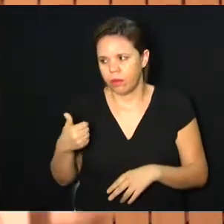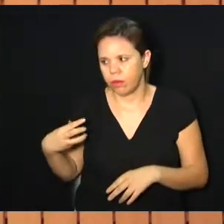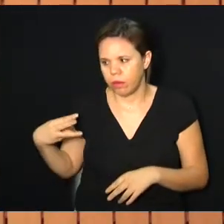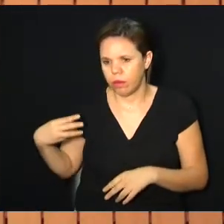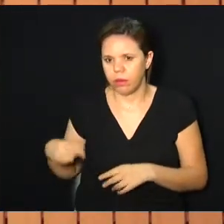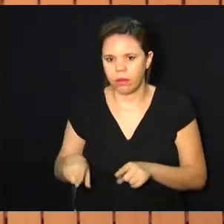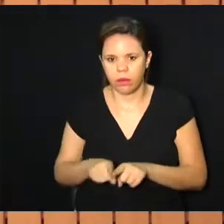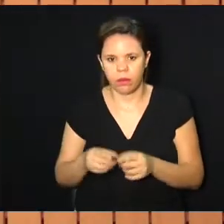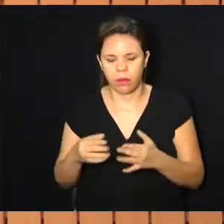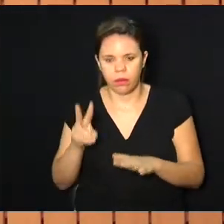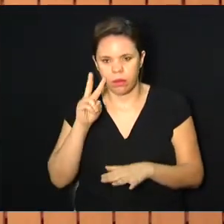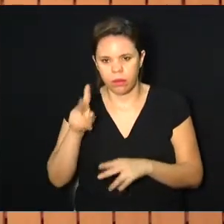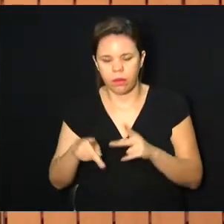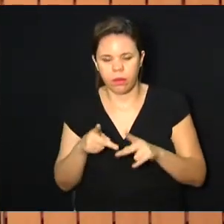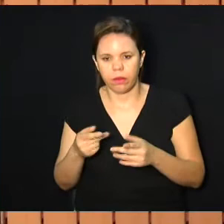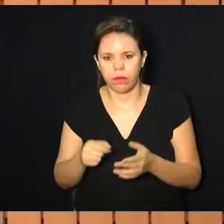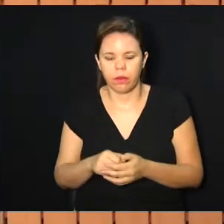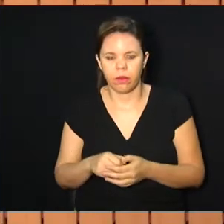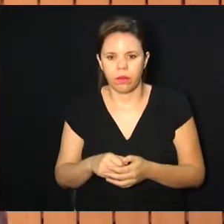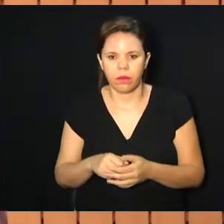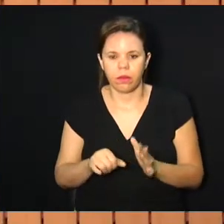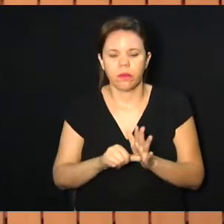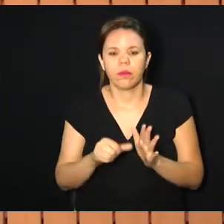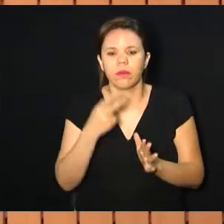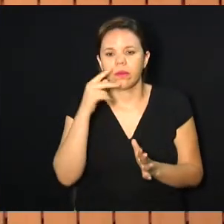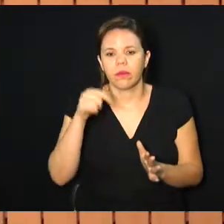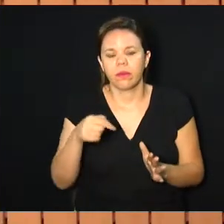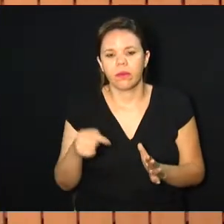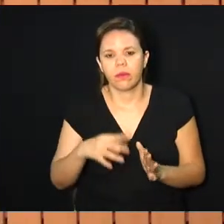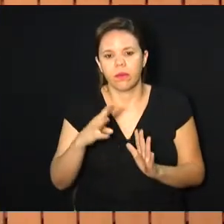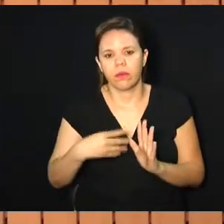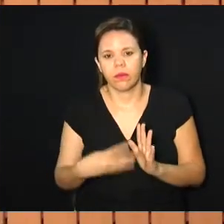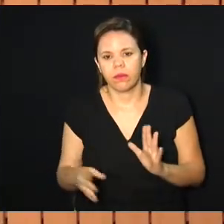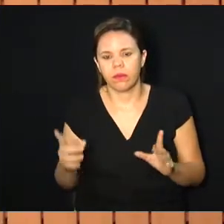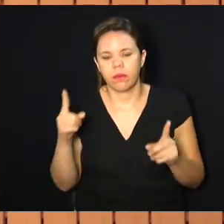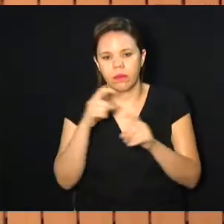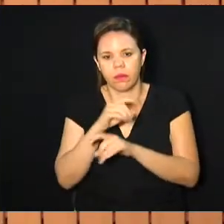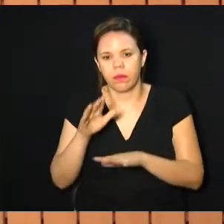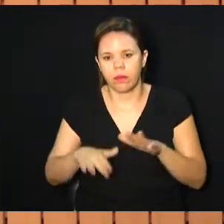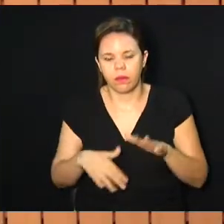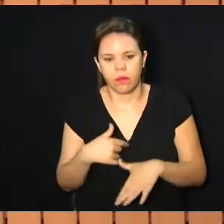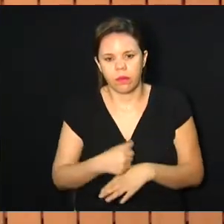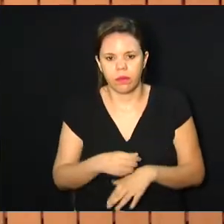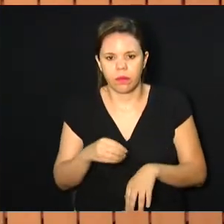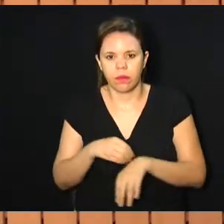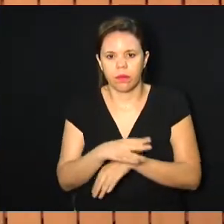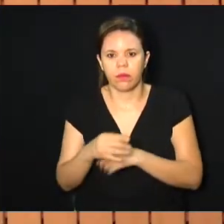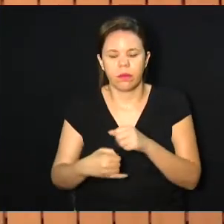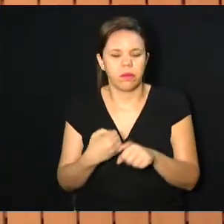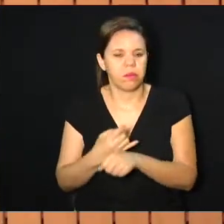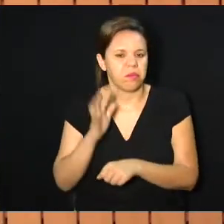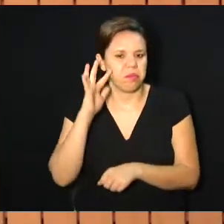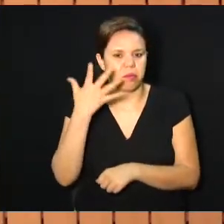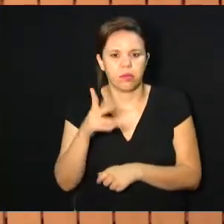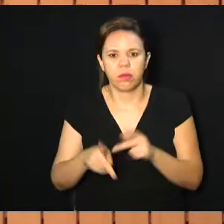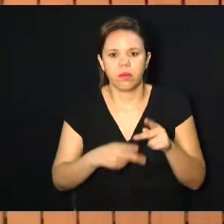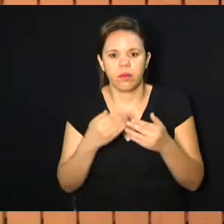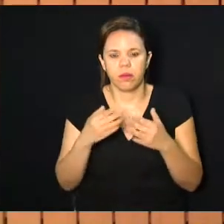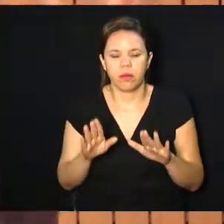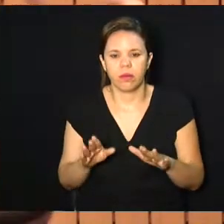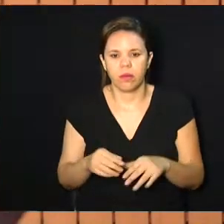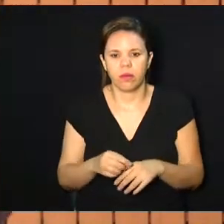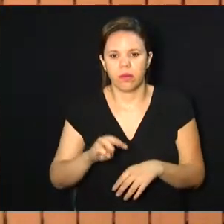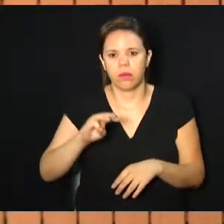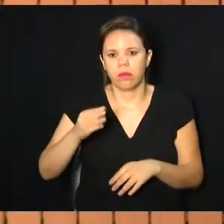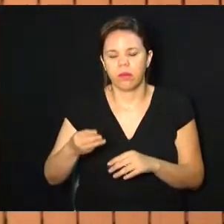questão também, para as planilhas, como eu falei para o edital, é que as planilhas estão tão complexas que elas estarem online nem resolve, porque a pessoa vai abrir aquela planilha com 1